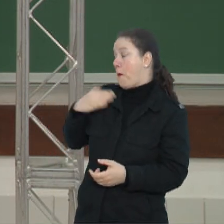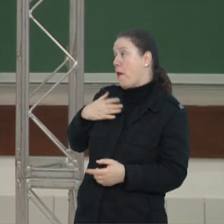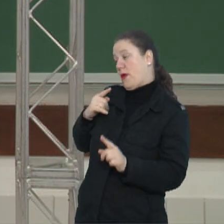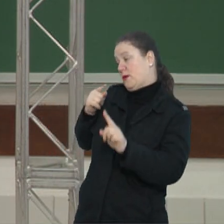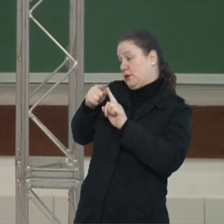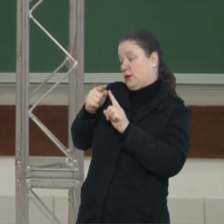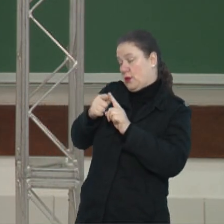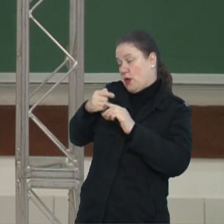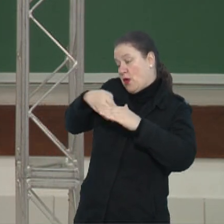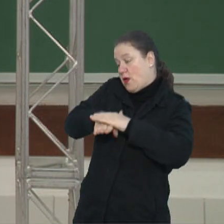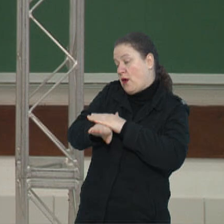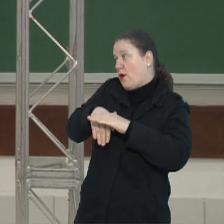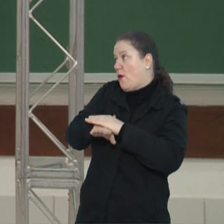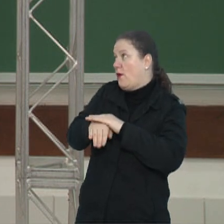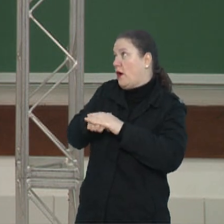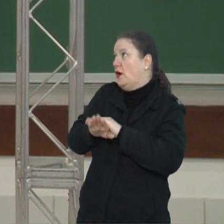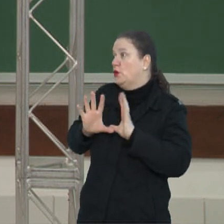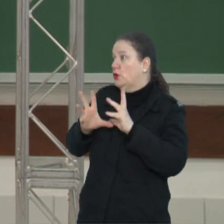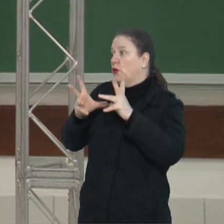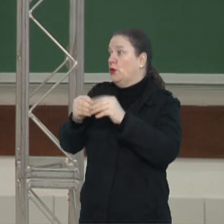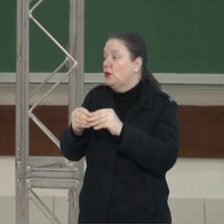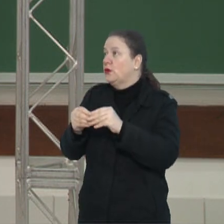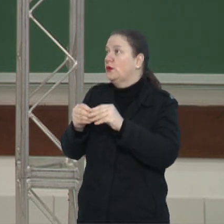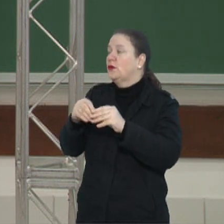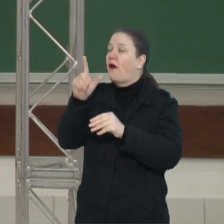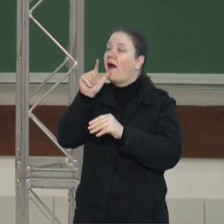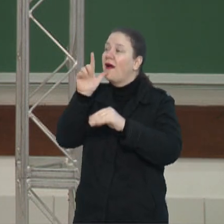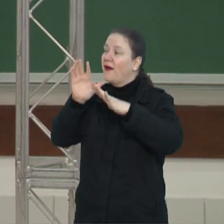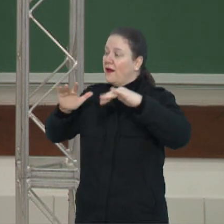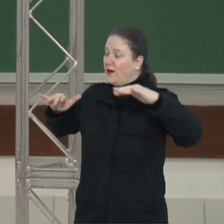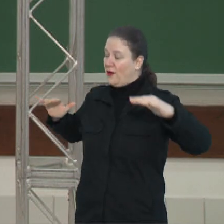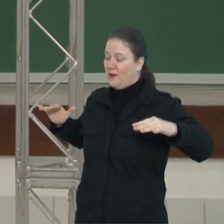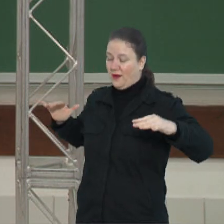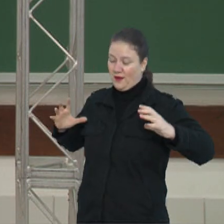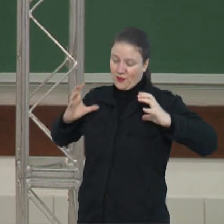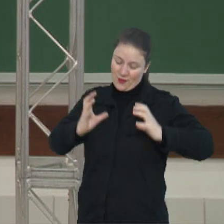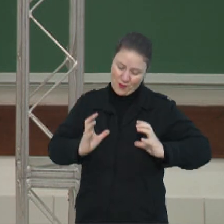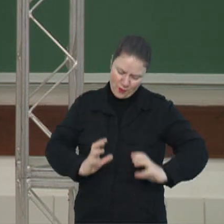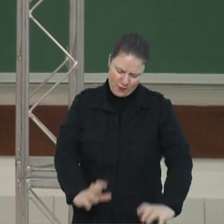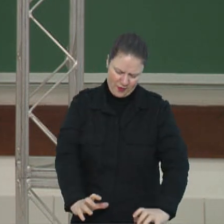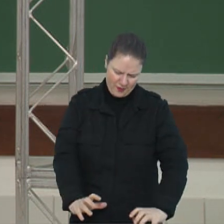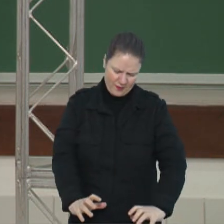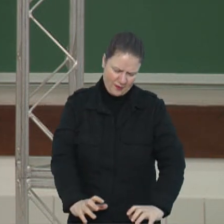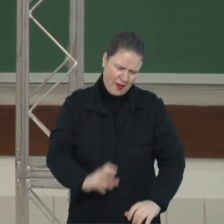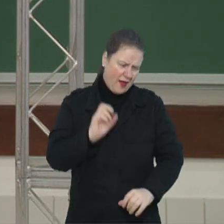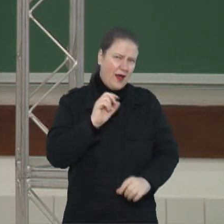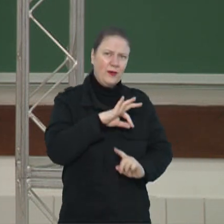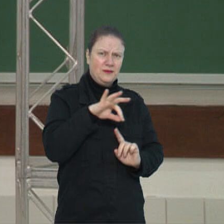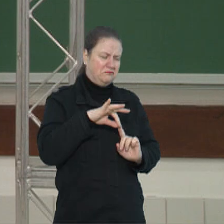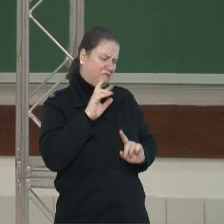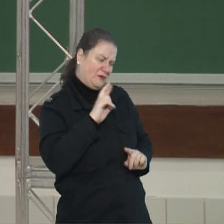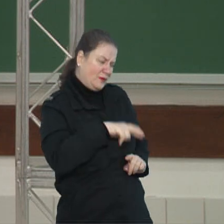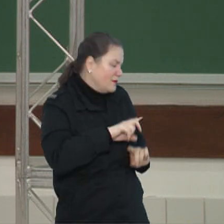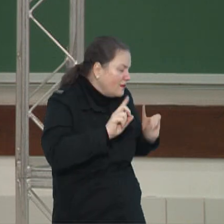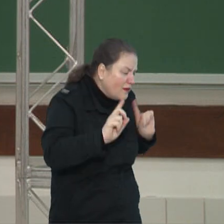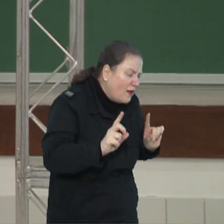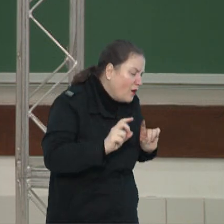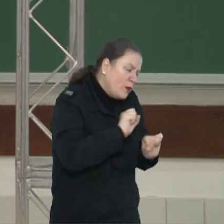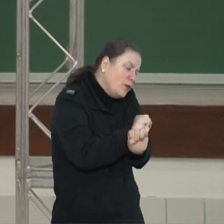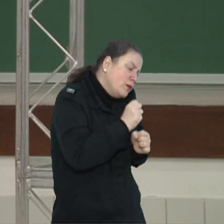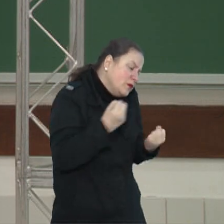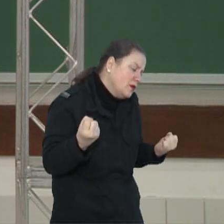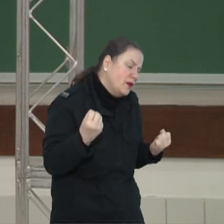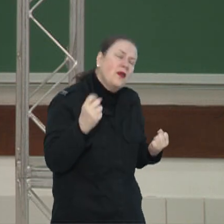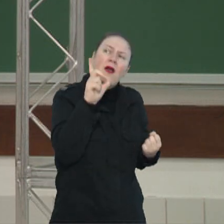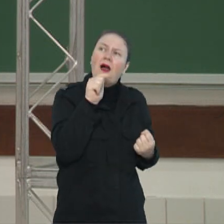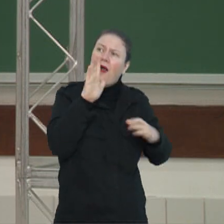é guardar toda a água do mar aqui nesse buraco que eu cavei. Santo Agostinho diz: não, mas da onde? Não tem como toda a água do